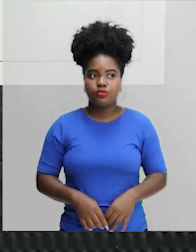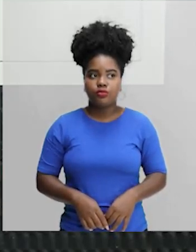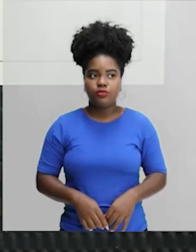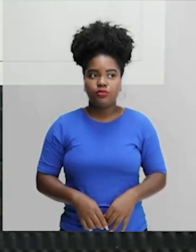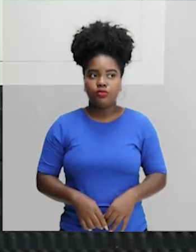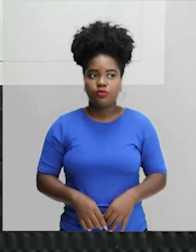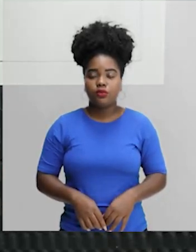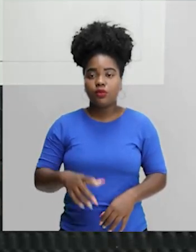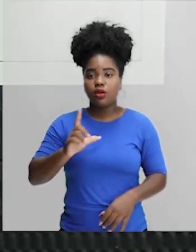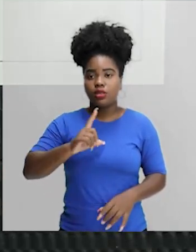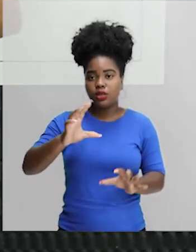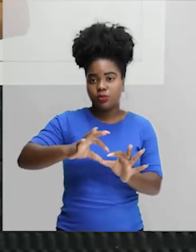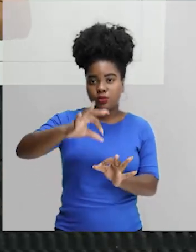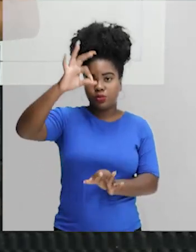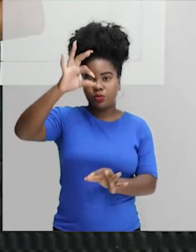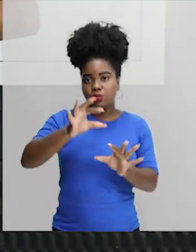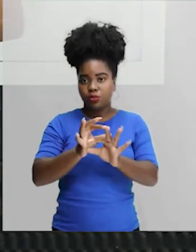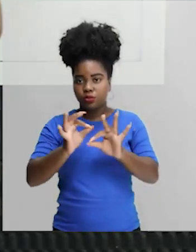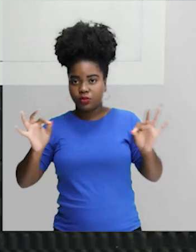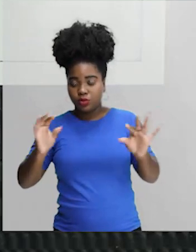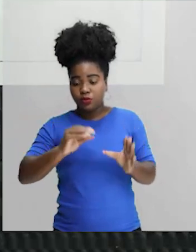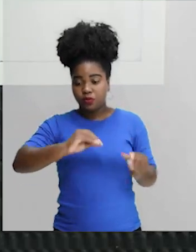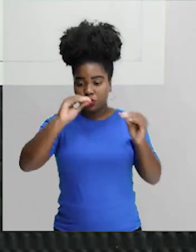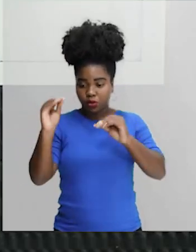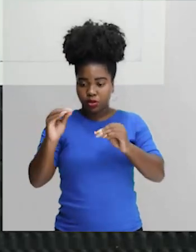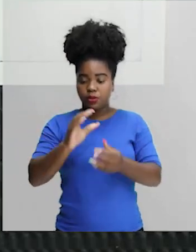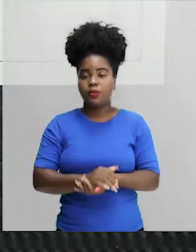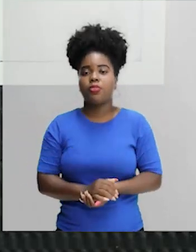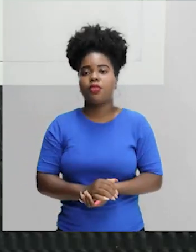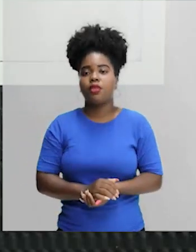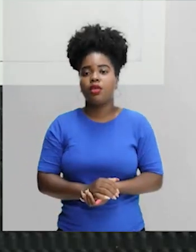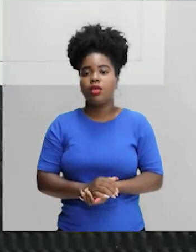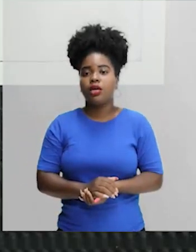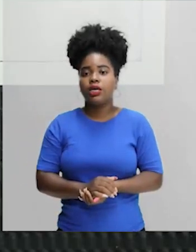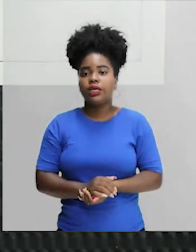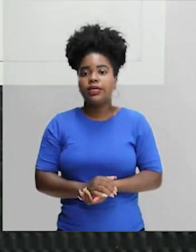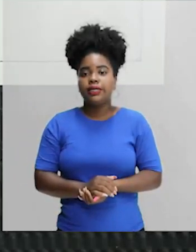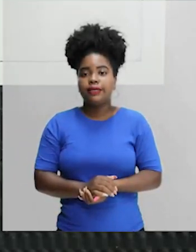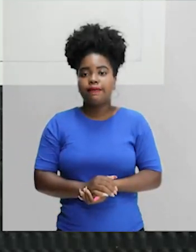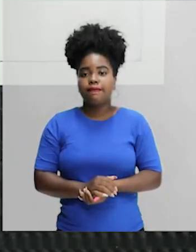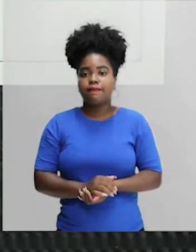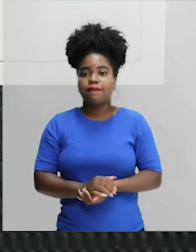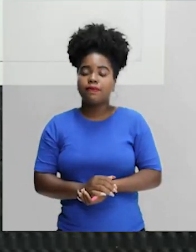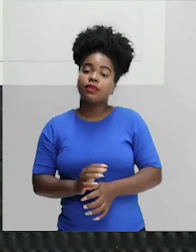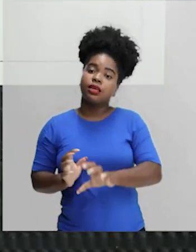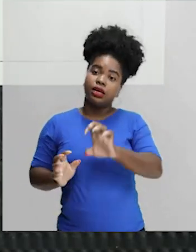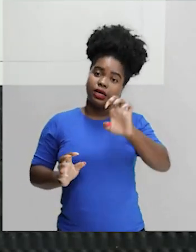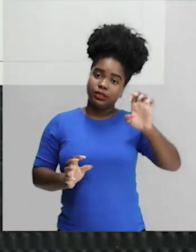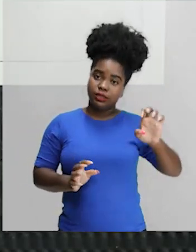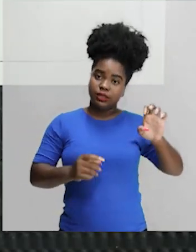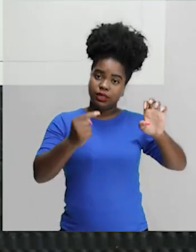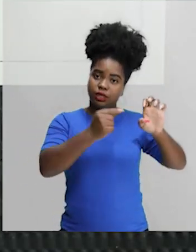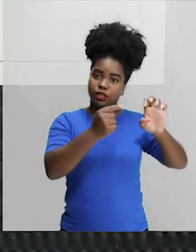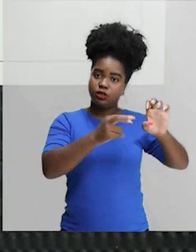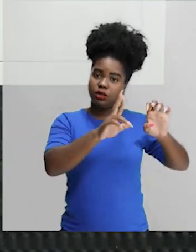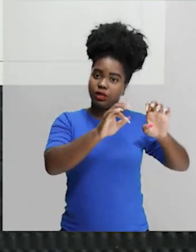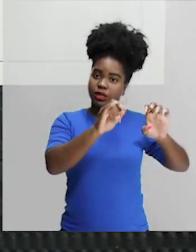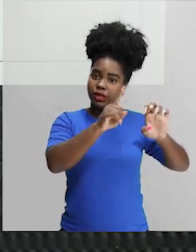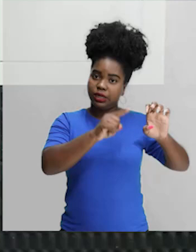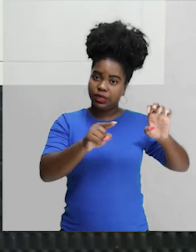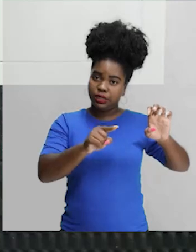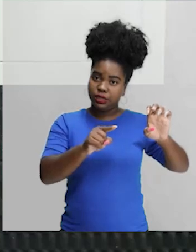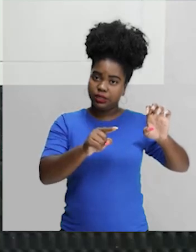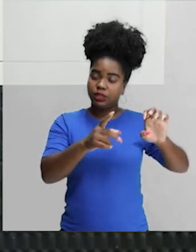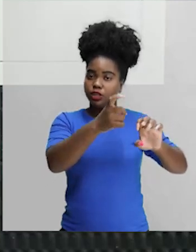Aqui a gente vai colocar os coeficientes. À esquerda, você vai colocar a raiz desse polinômio aqui, x menos 5,